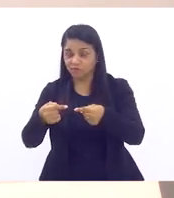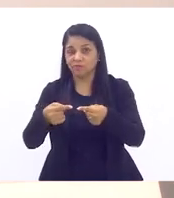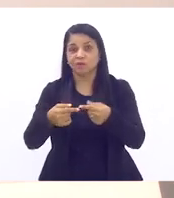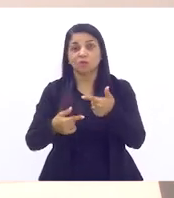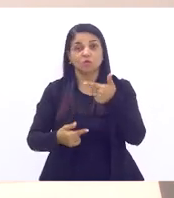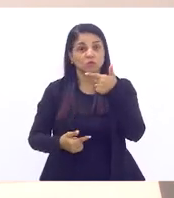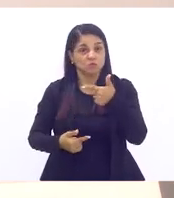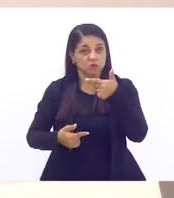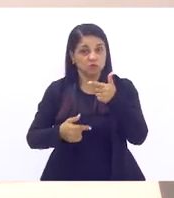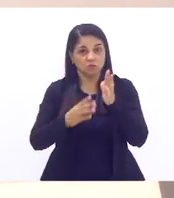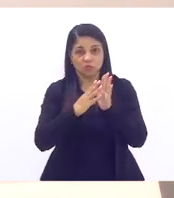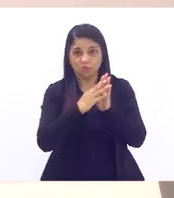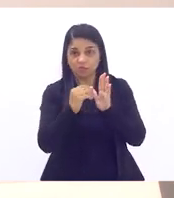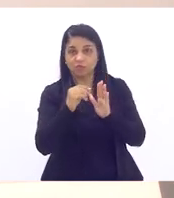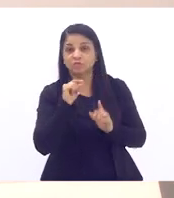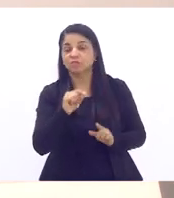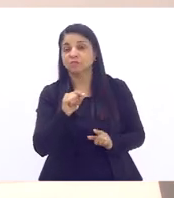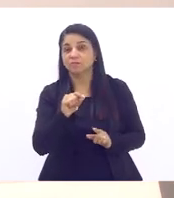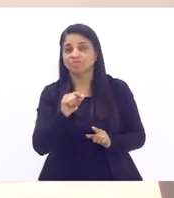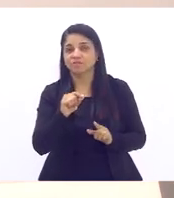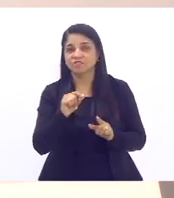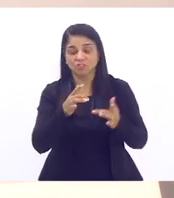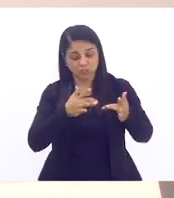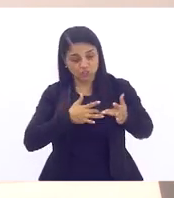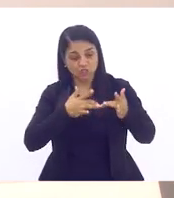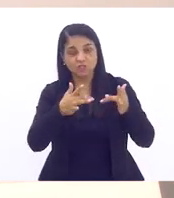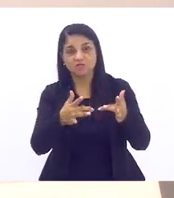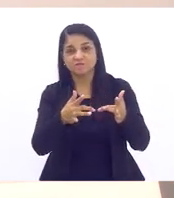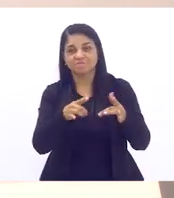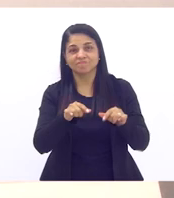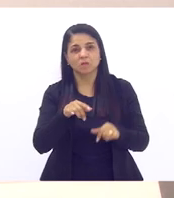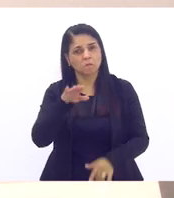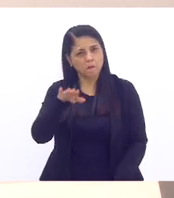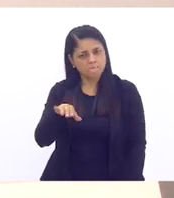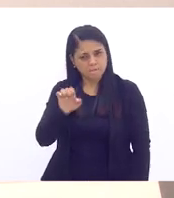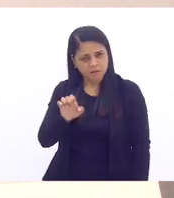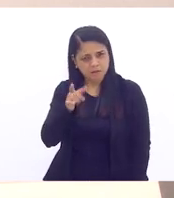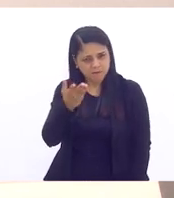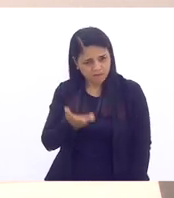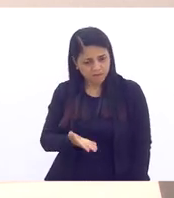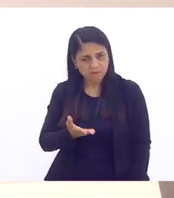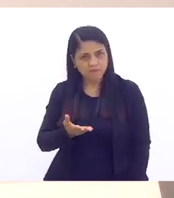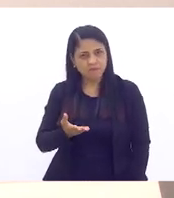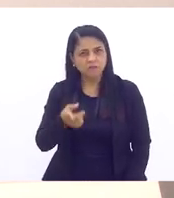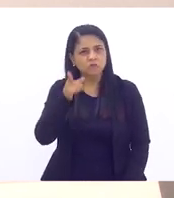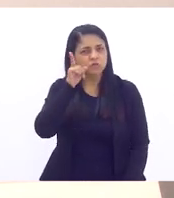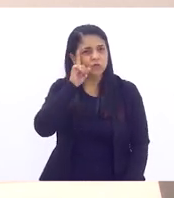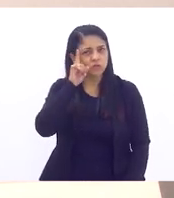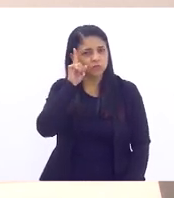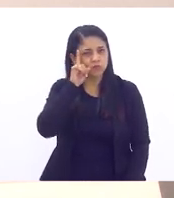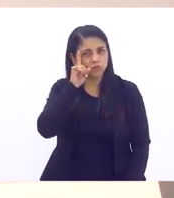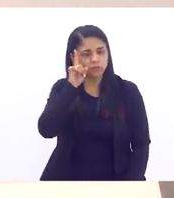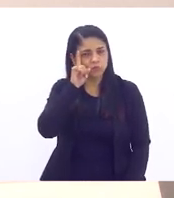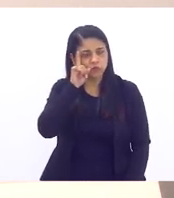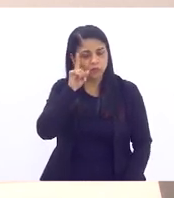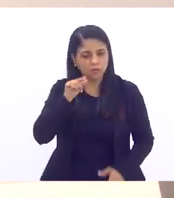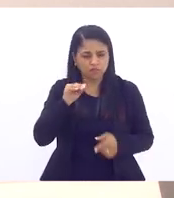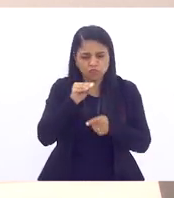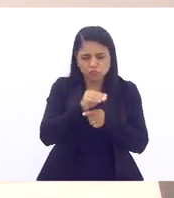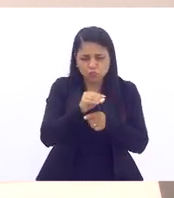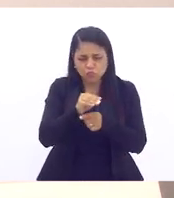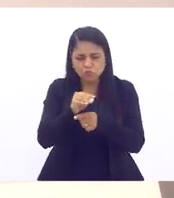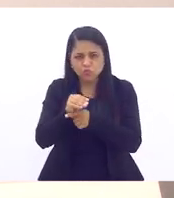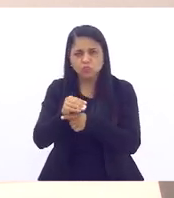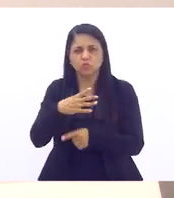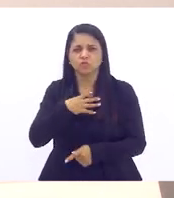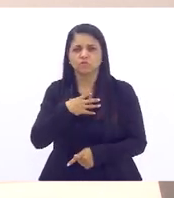que ela nos dá é de solidariedades porque vejam que uma mãe que enfrenta diariamente né os cuidados com seu